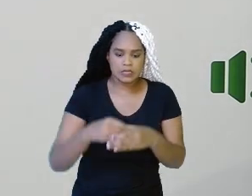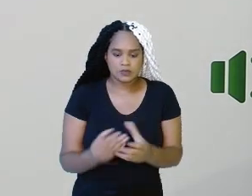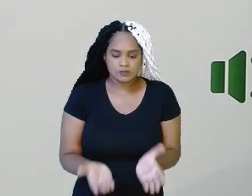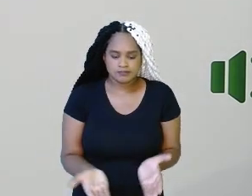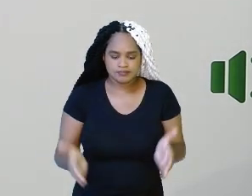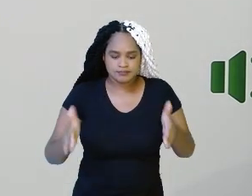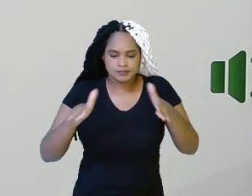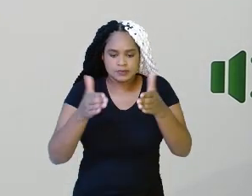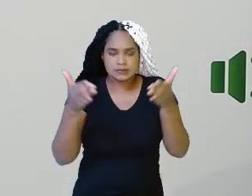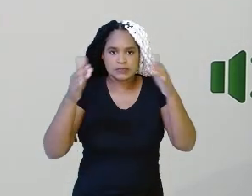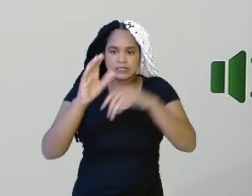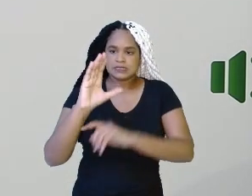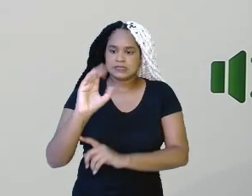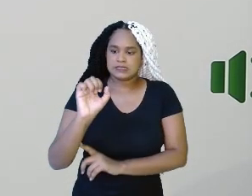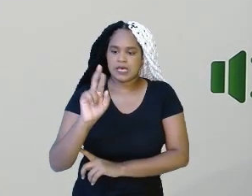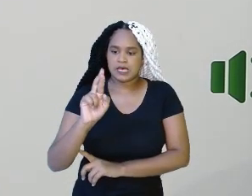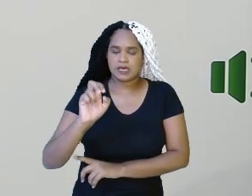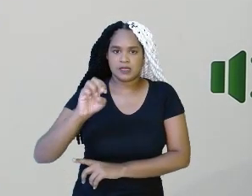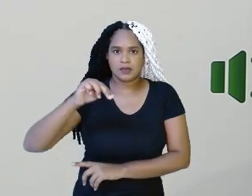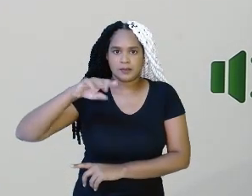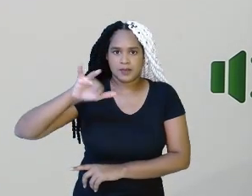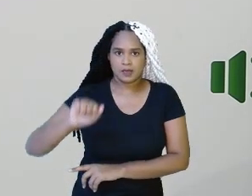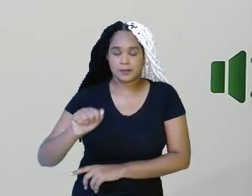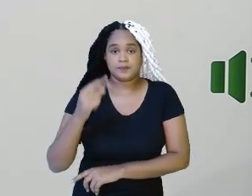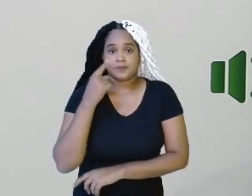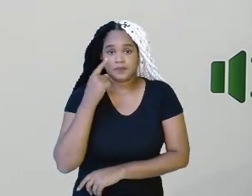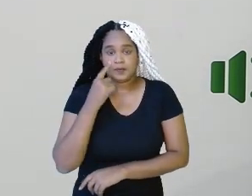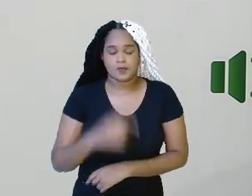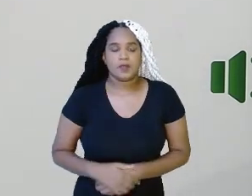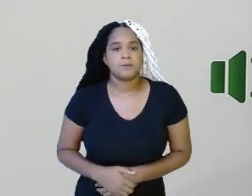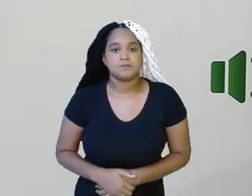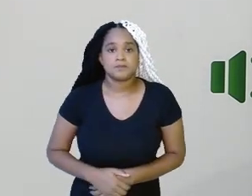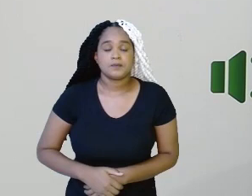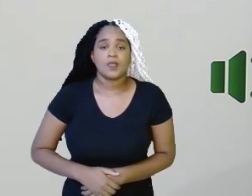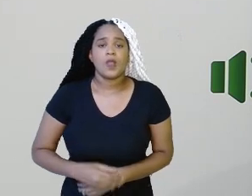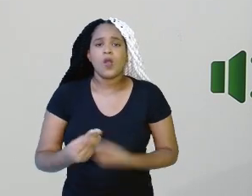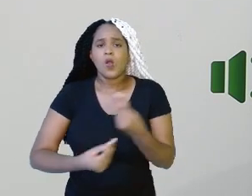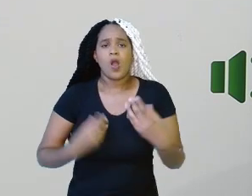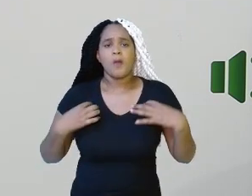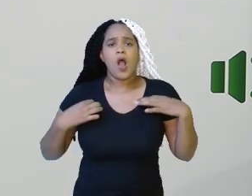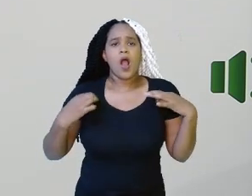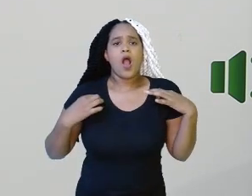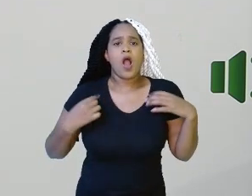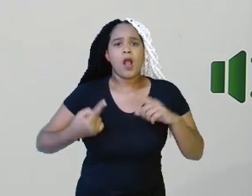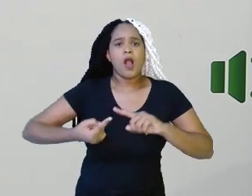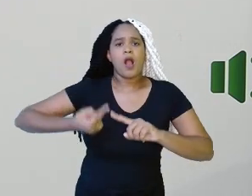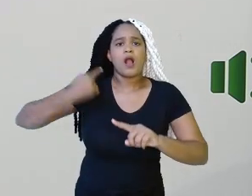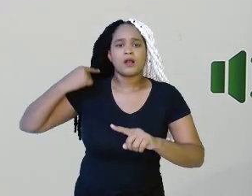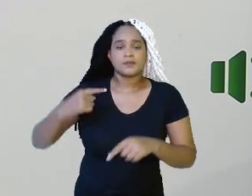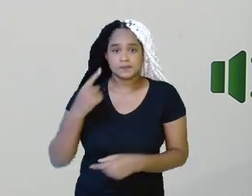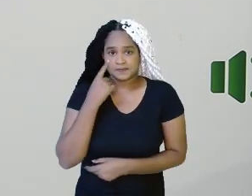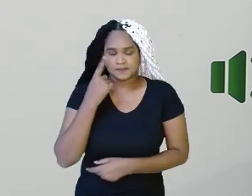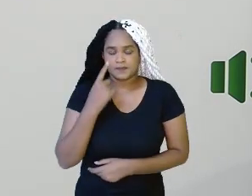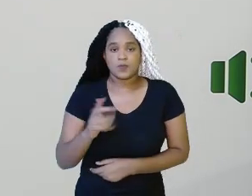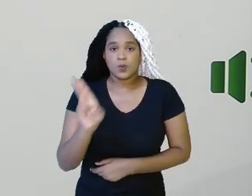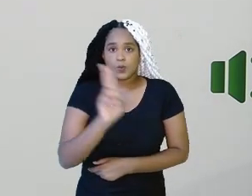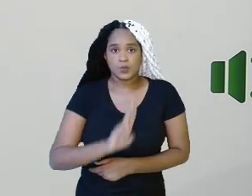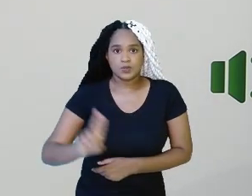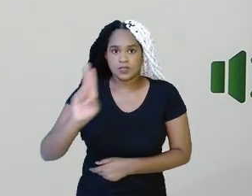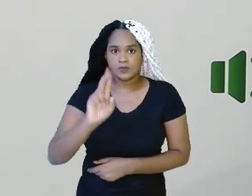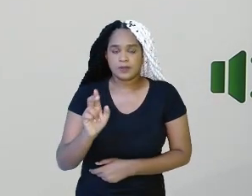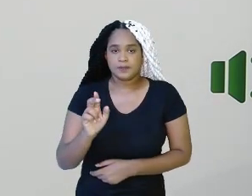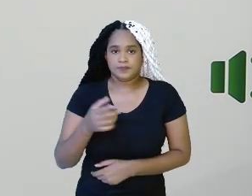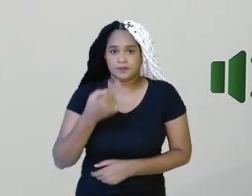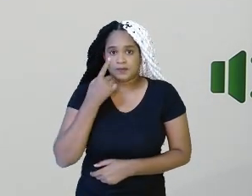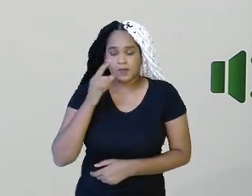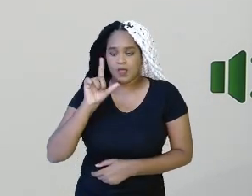aí, ó, as peles de animais, como é que eles se vestiam? Os indígenas daquela época, eles se vestiam de penas, colocavam penas para